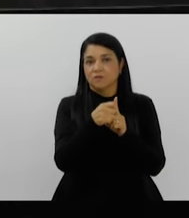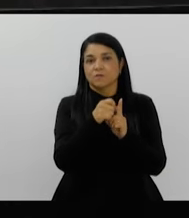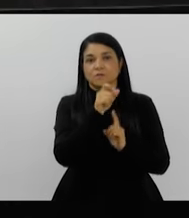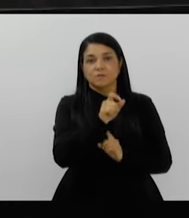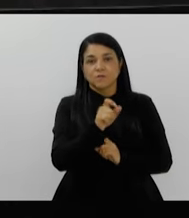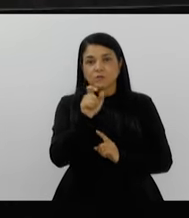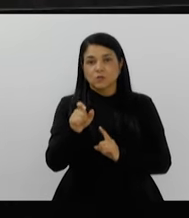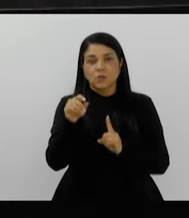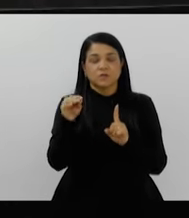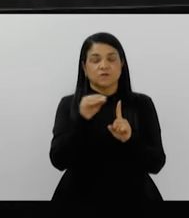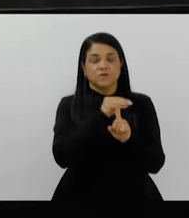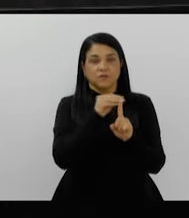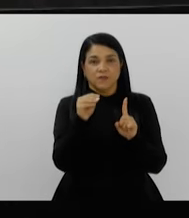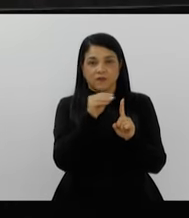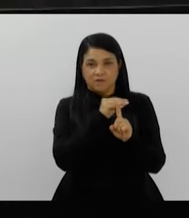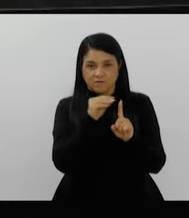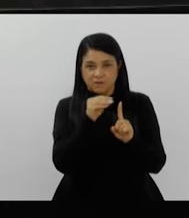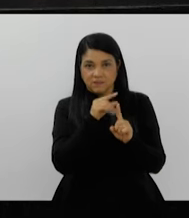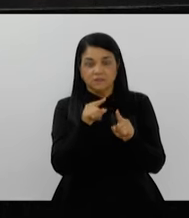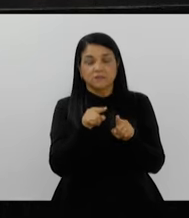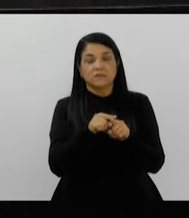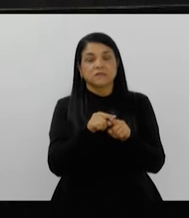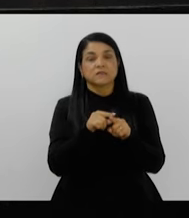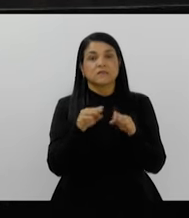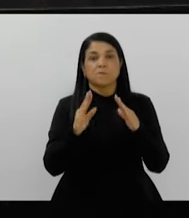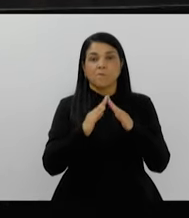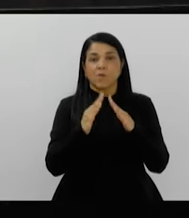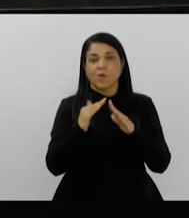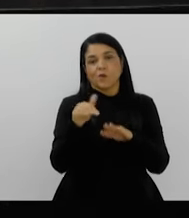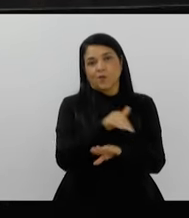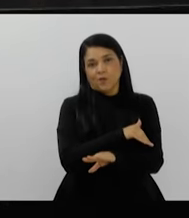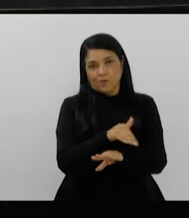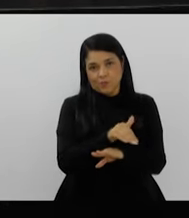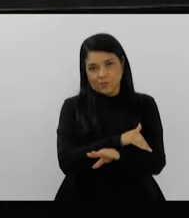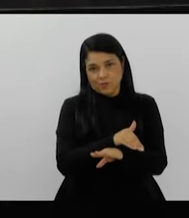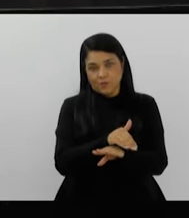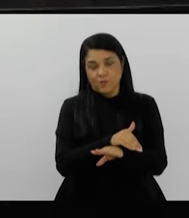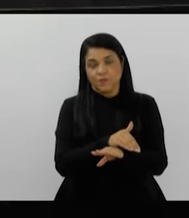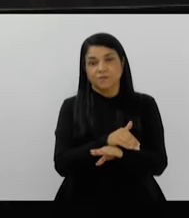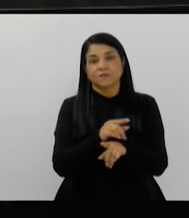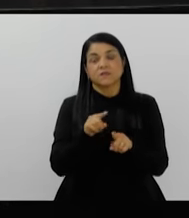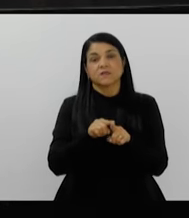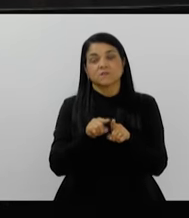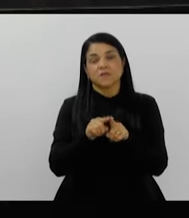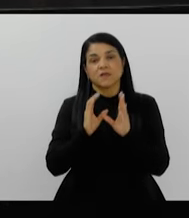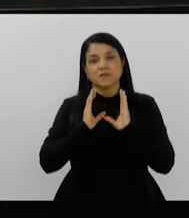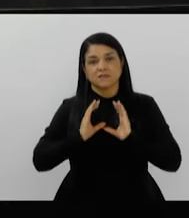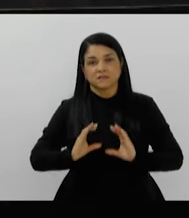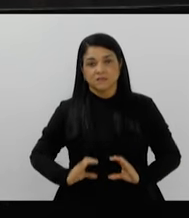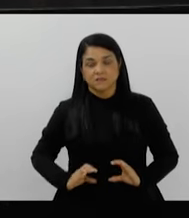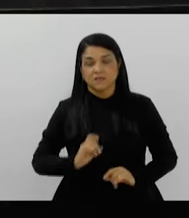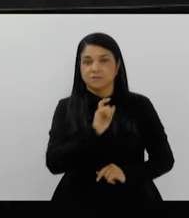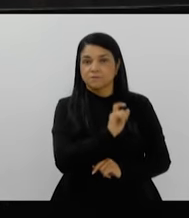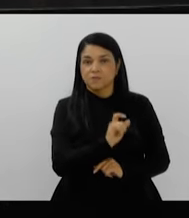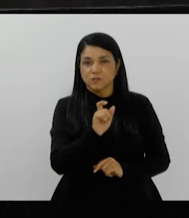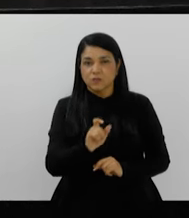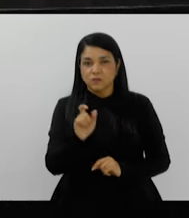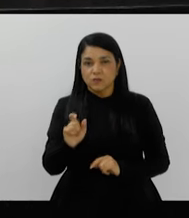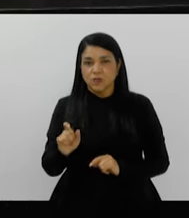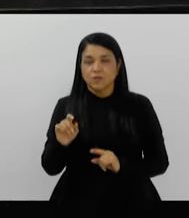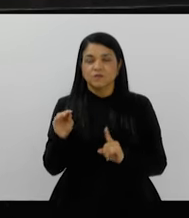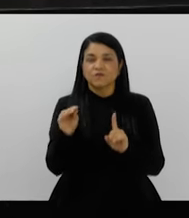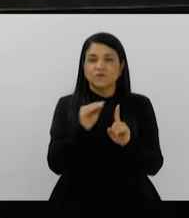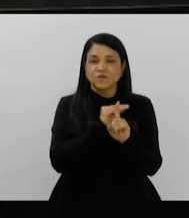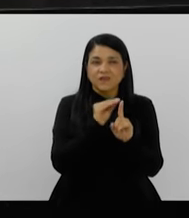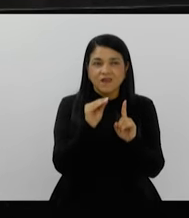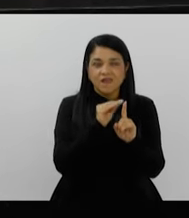em vulnerabilidade, em situação de rua e para a cidadania de pessoas mais